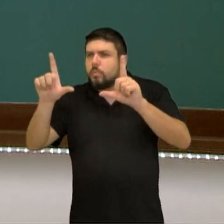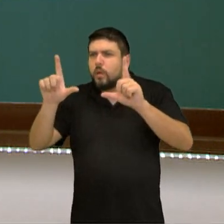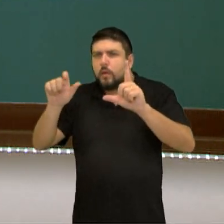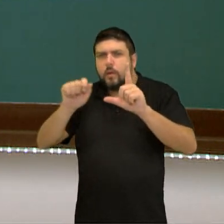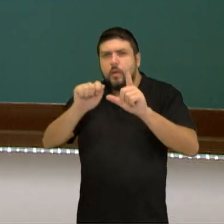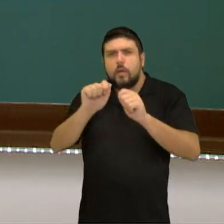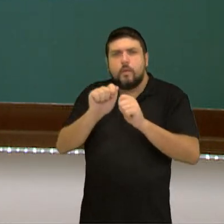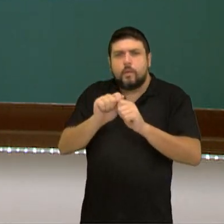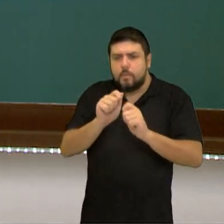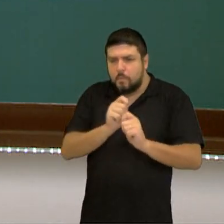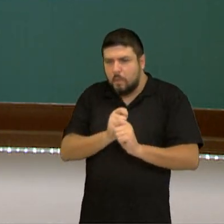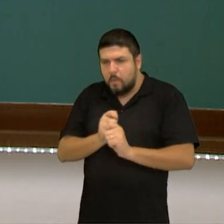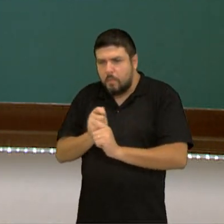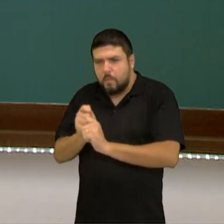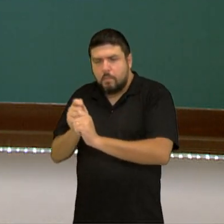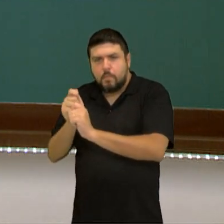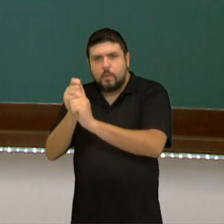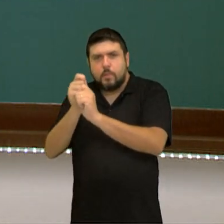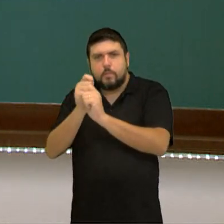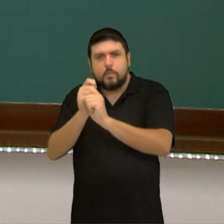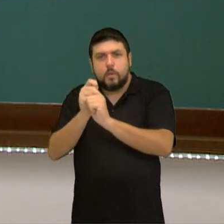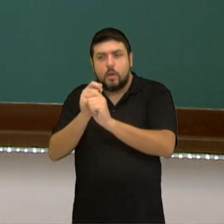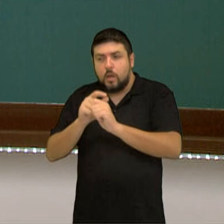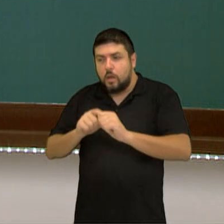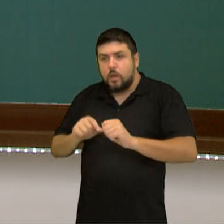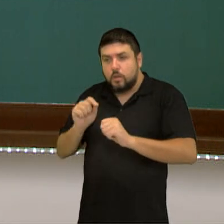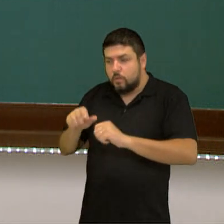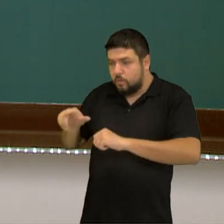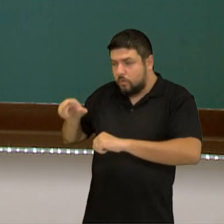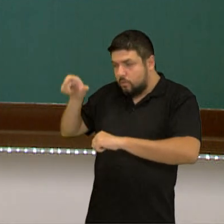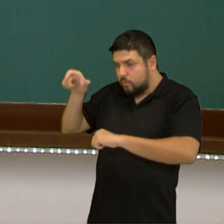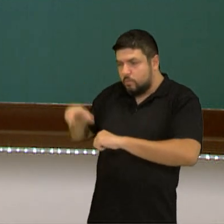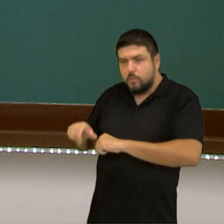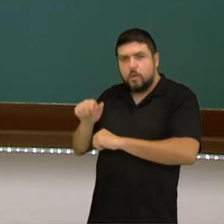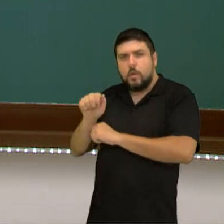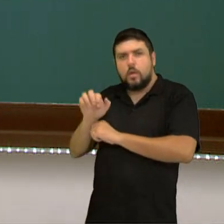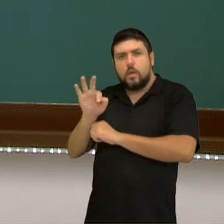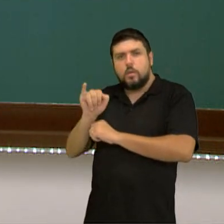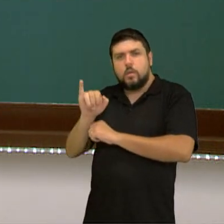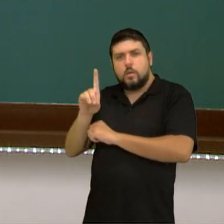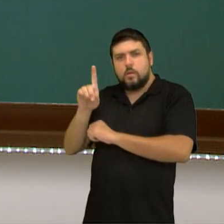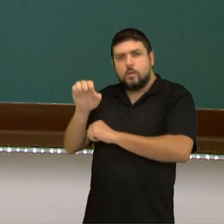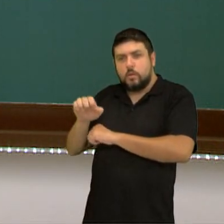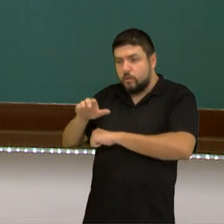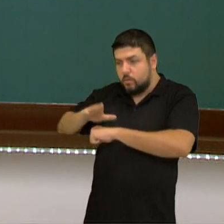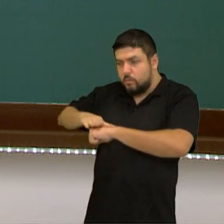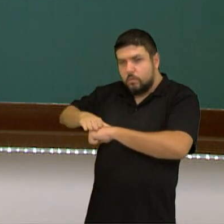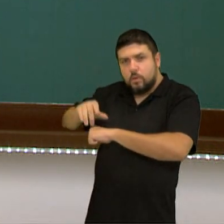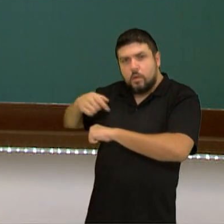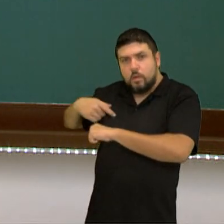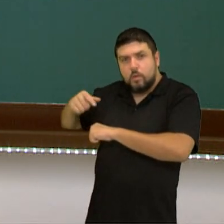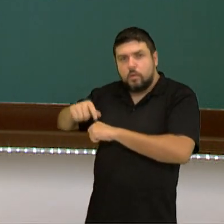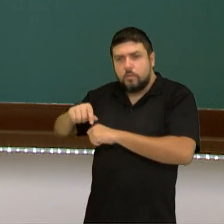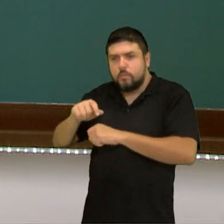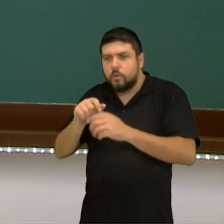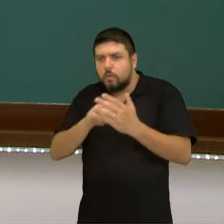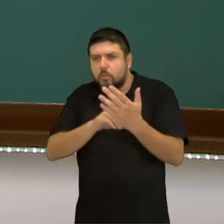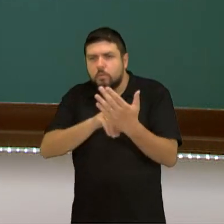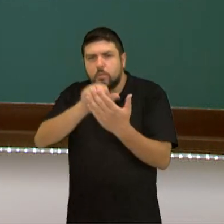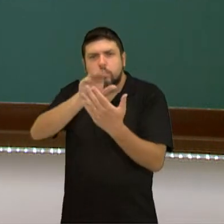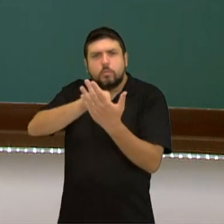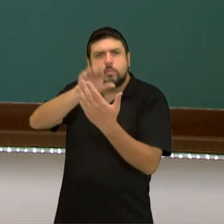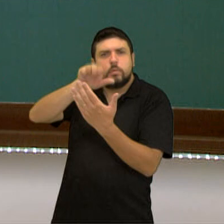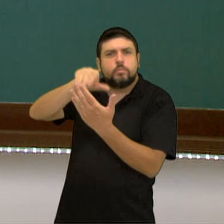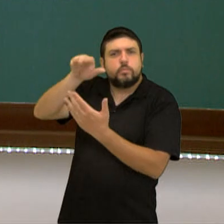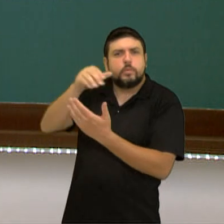obra, escultura, e ele chegava e pintava. Então ele era um encarnador oficial do Antônio Francisco